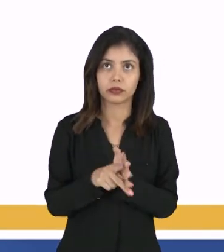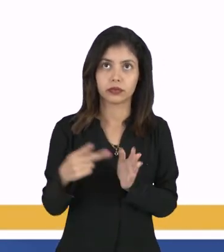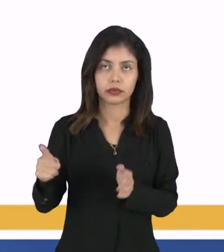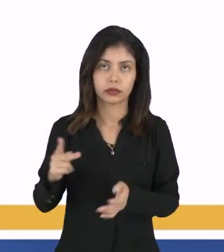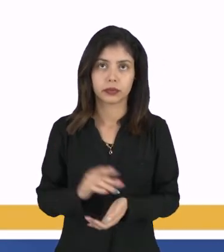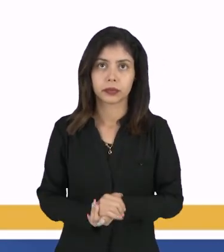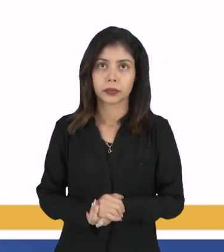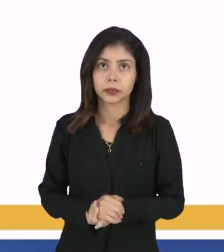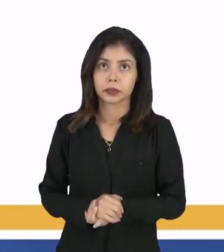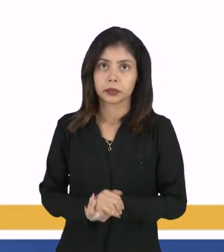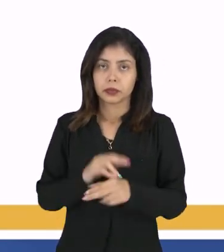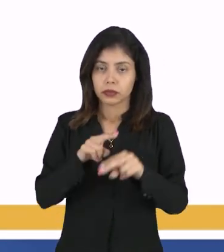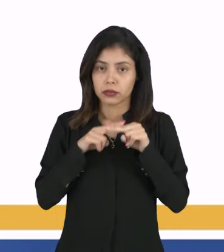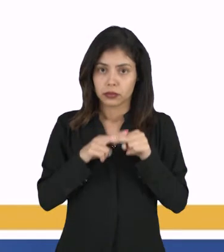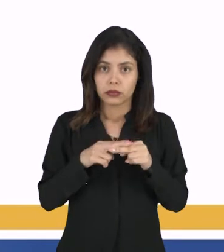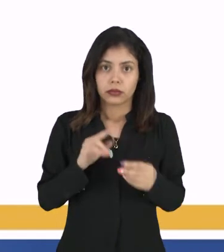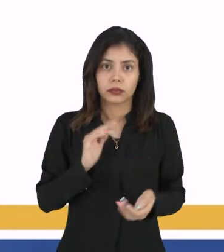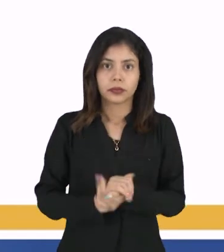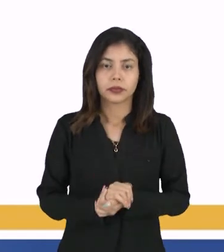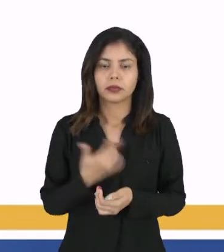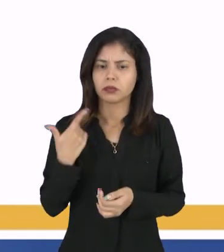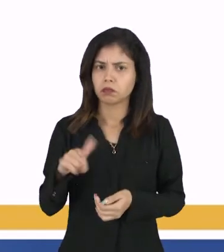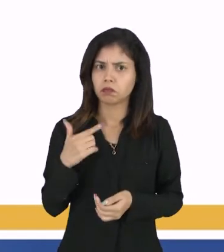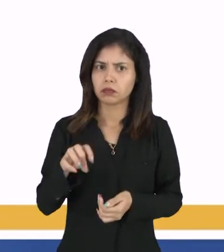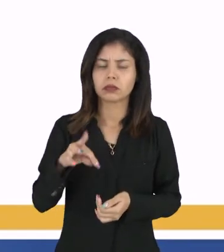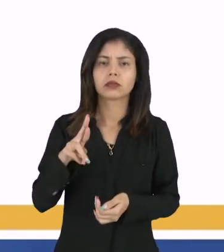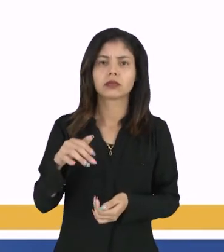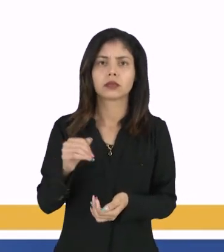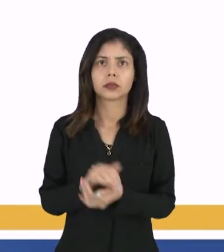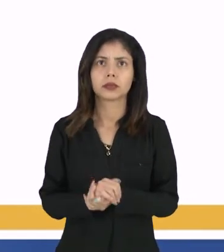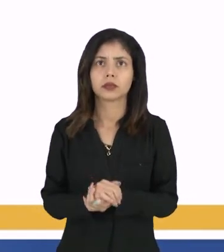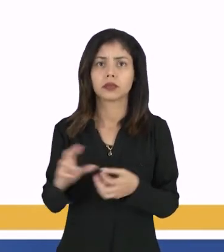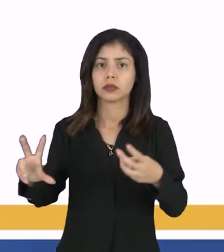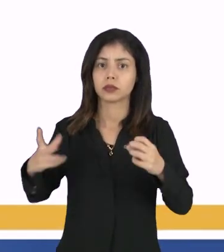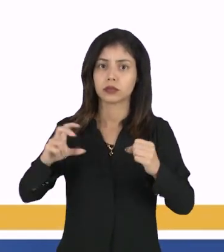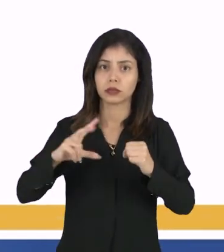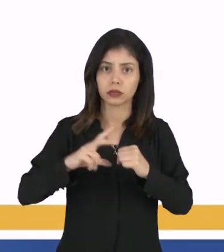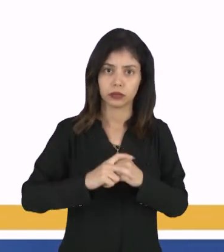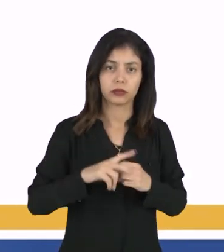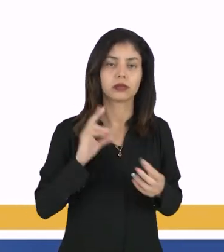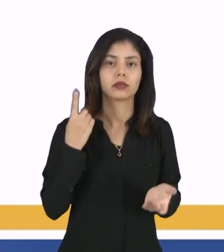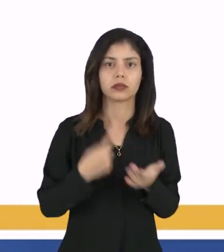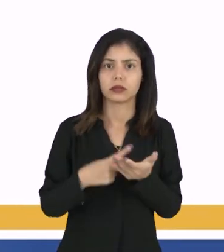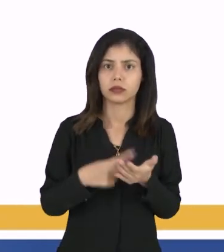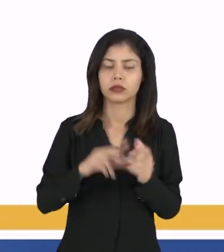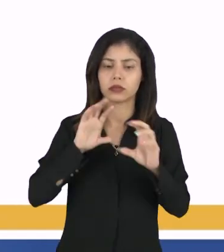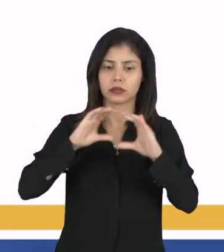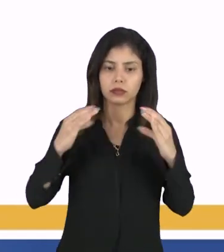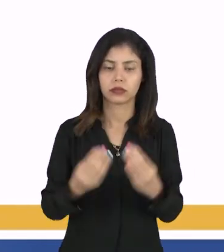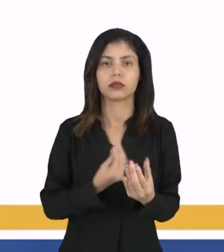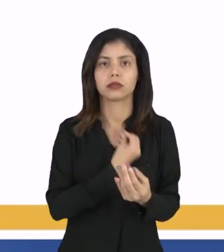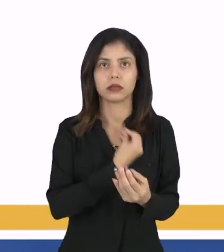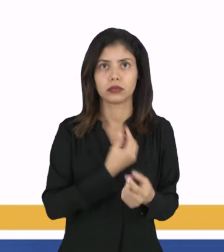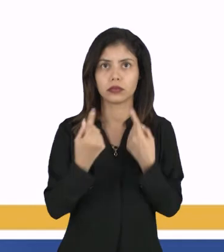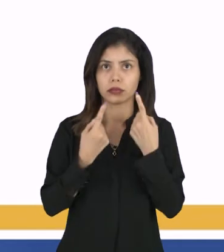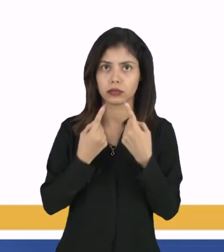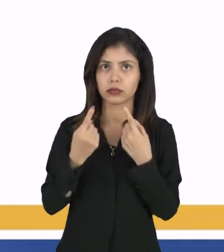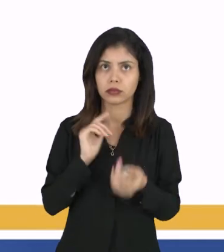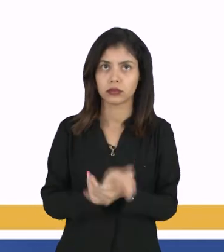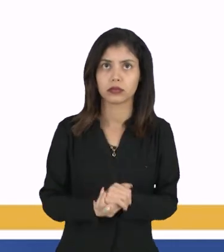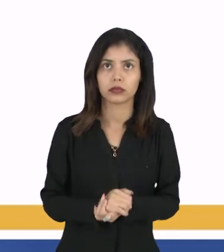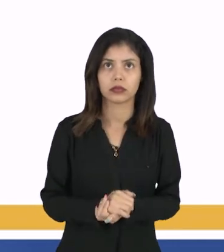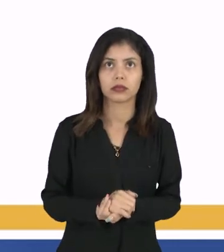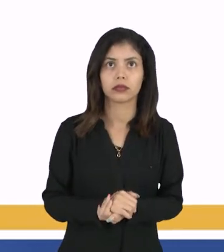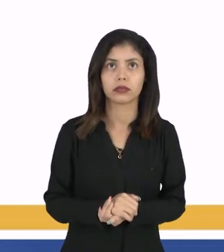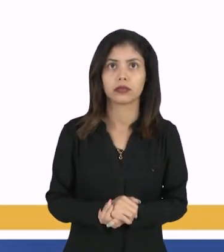tá? Então, por essa característica de não ter o metabolismo próprio, é que os vírus muitas vezes não são considerados seres vivos, né? Existe aí uma discussão eterna, até